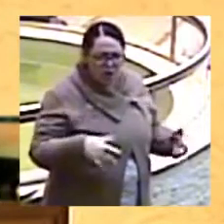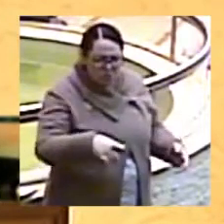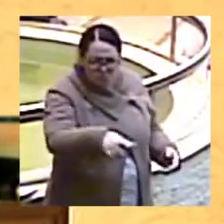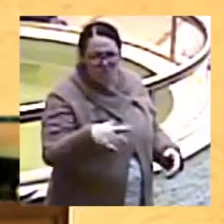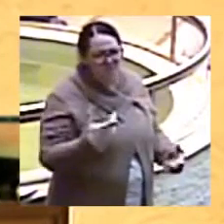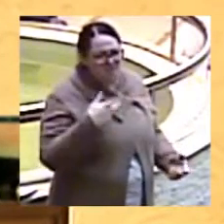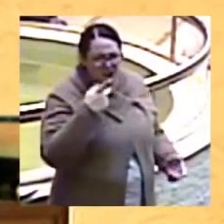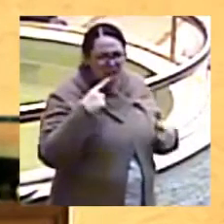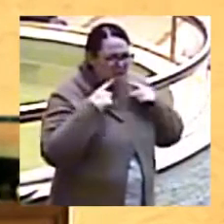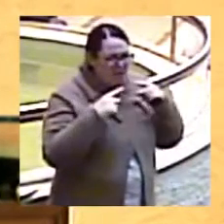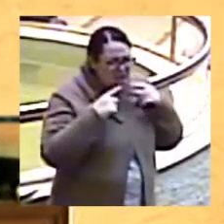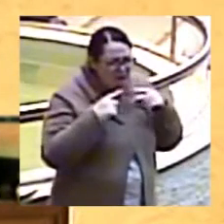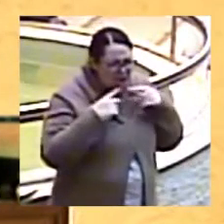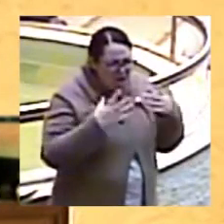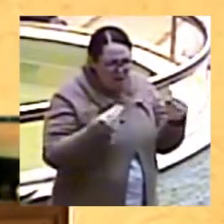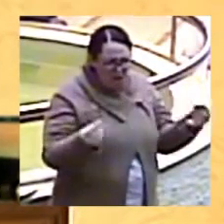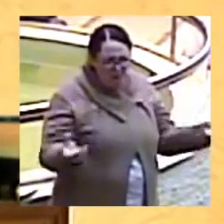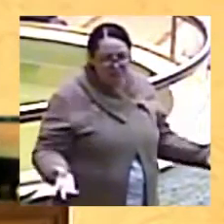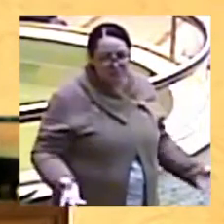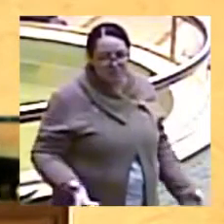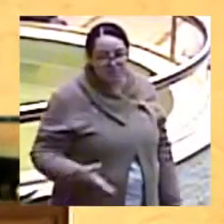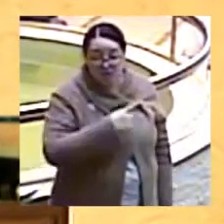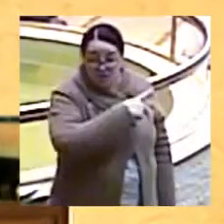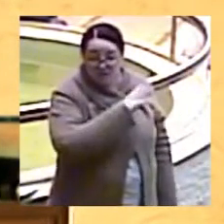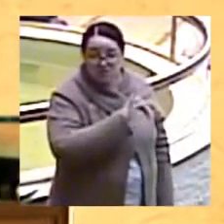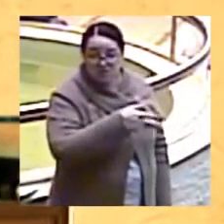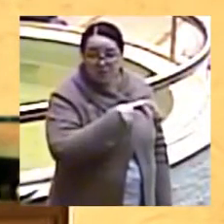Eu já fui pastor de vários empresários.